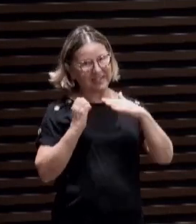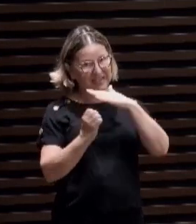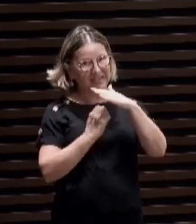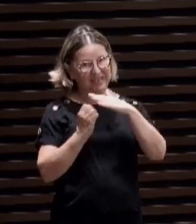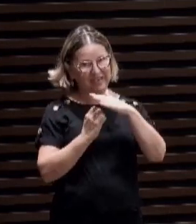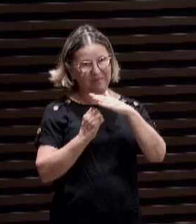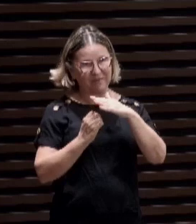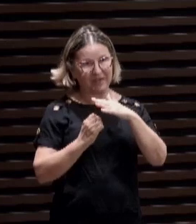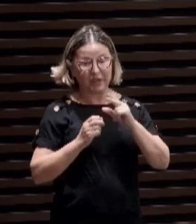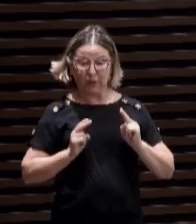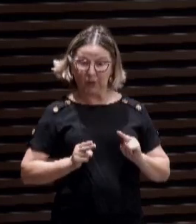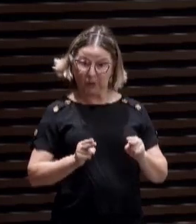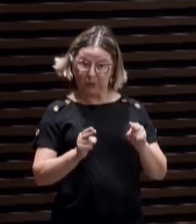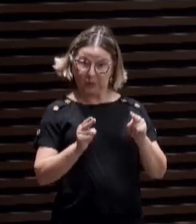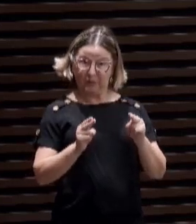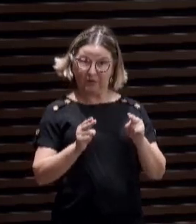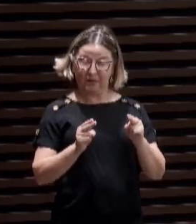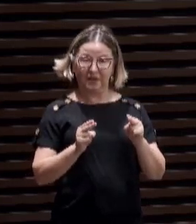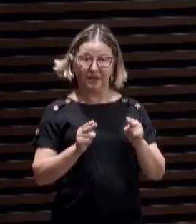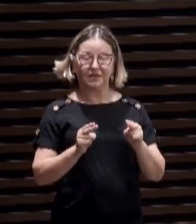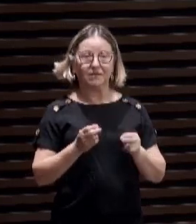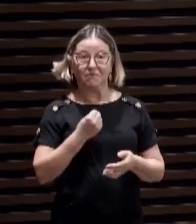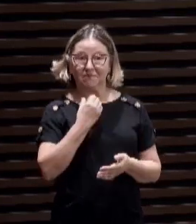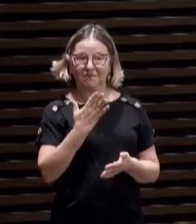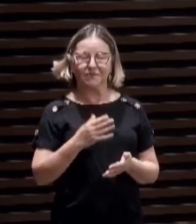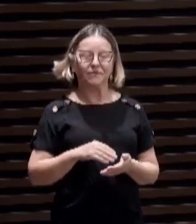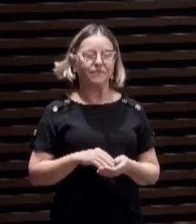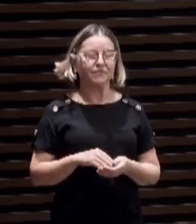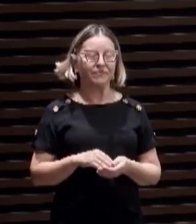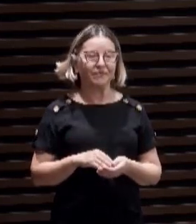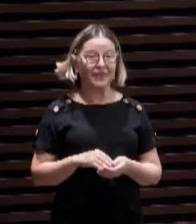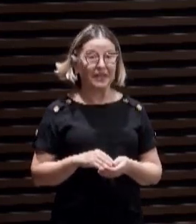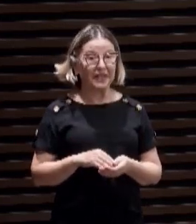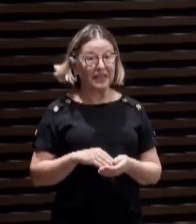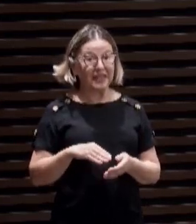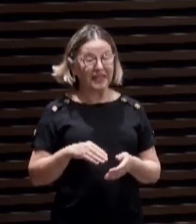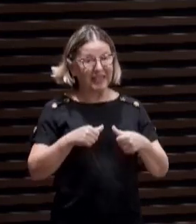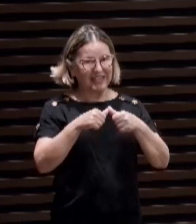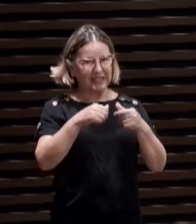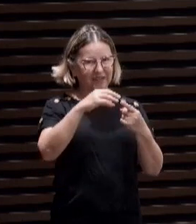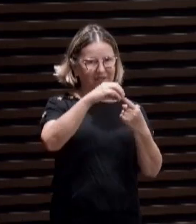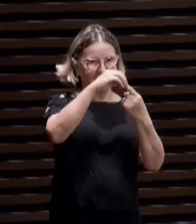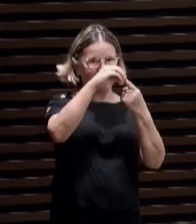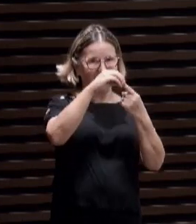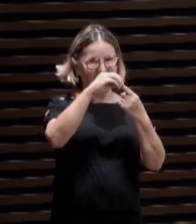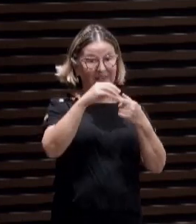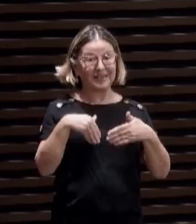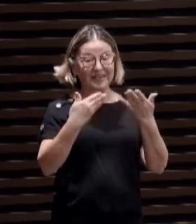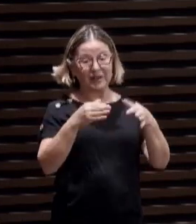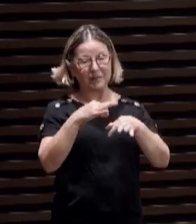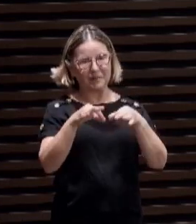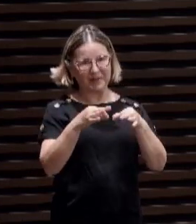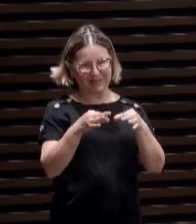difícil do país. Então esse patrão, ele recompensou aqueles funcionários por todo